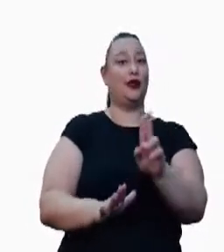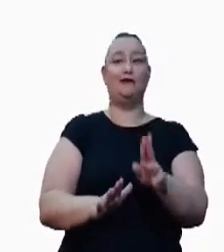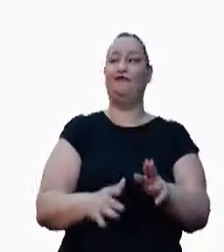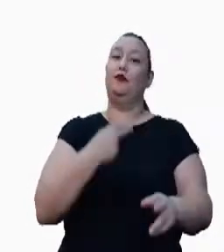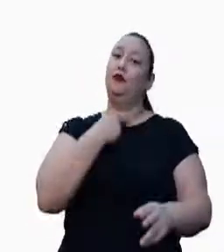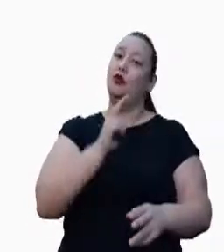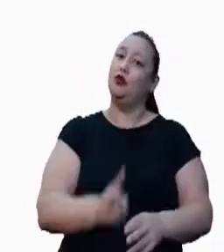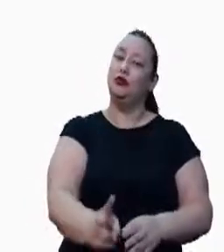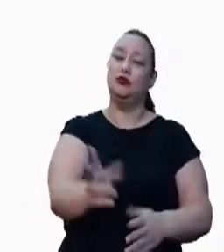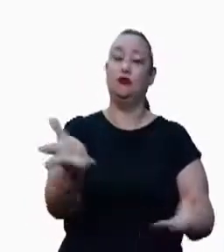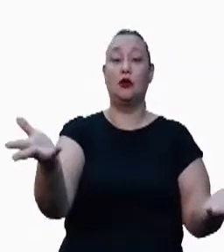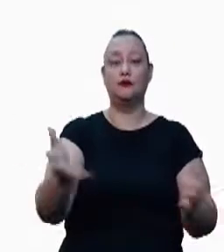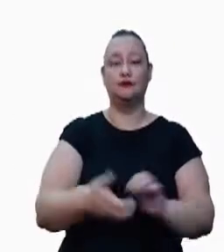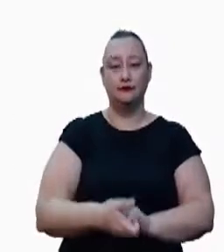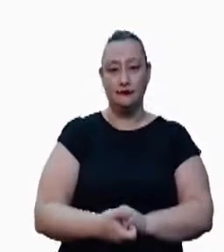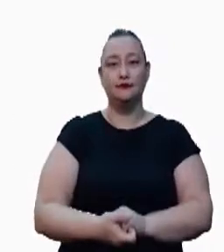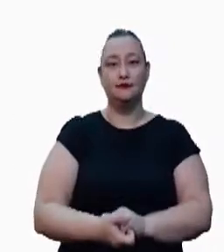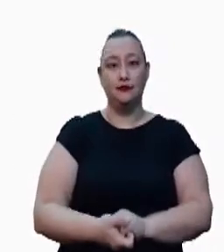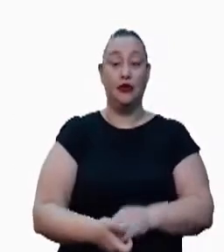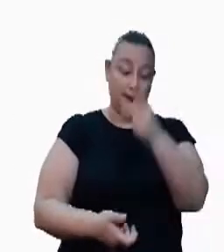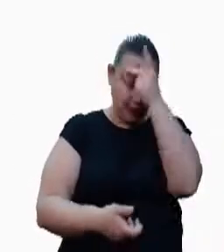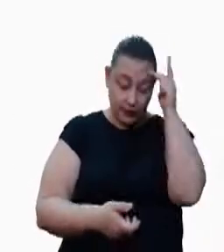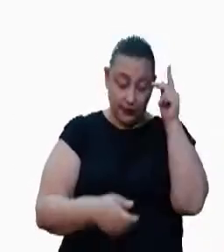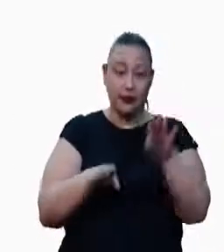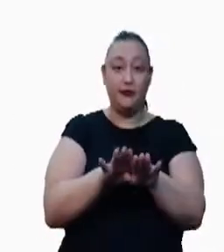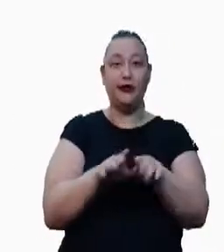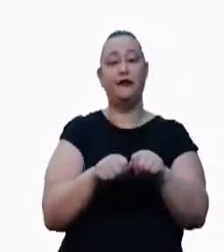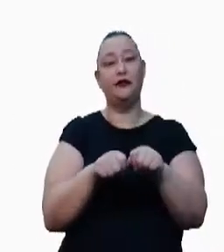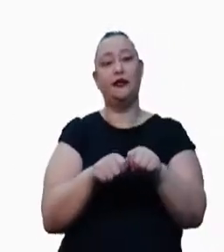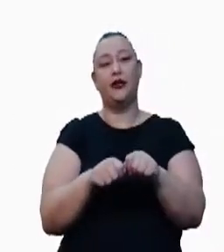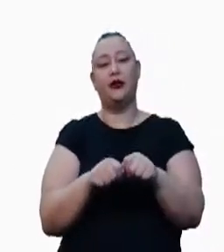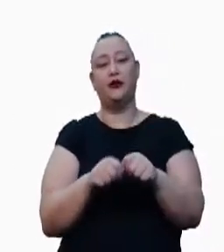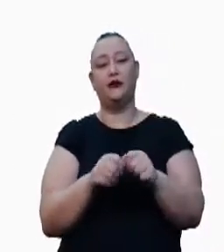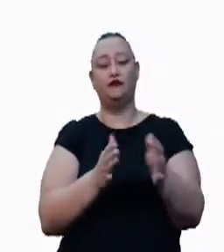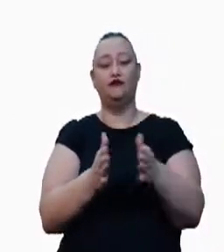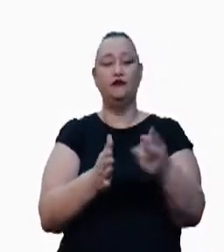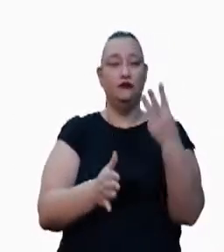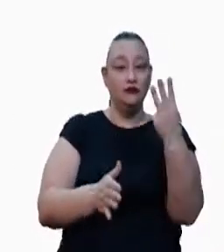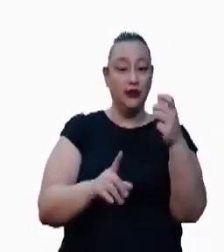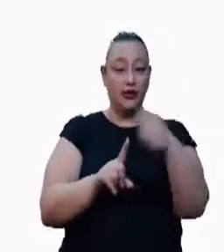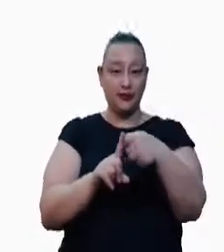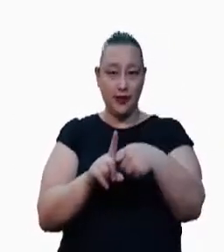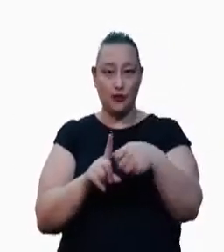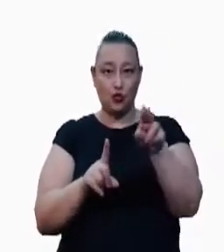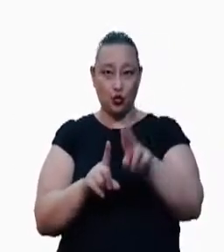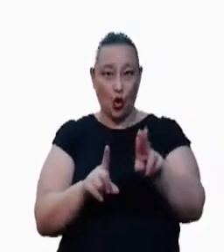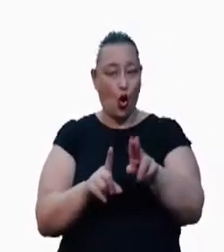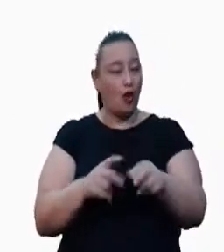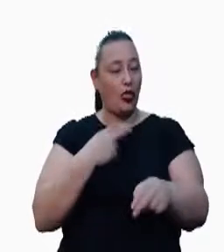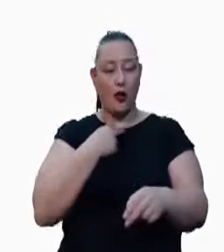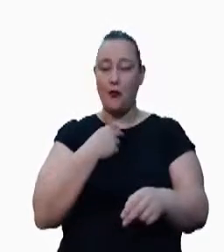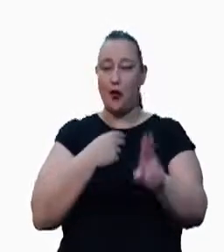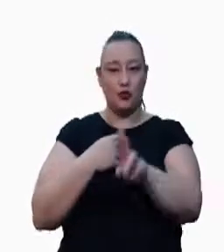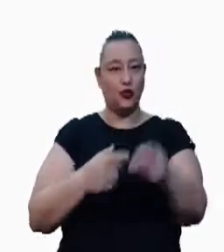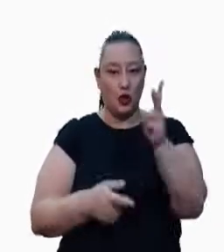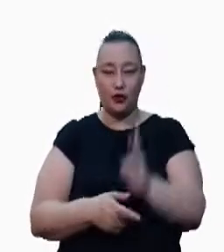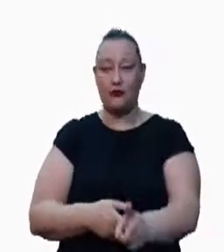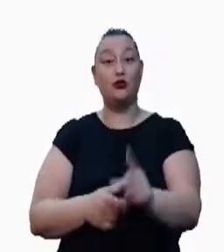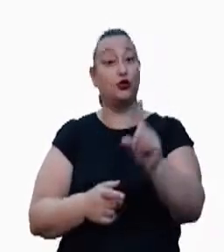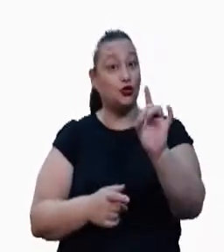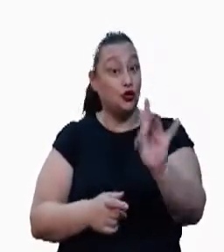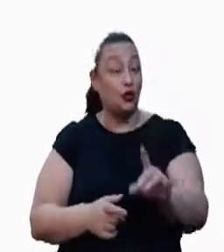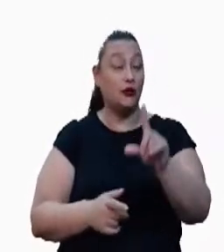aplicar novamente. E para pessoas que fizeram isso dentro do período de 3 meses, porque você pode ter, ou você